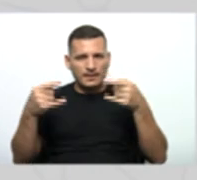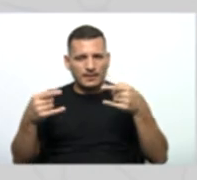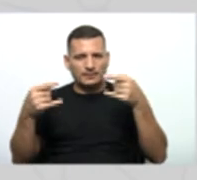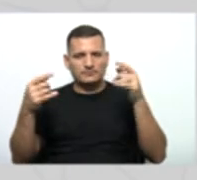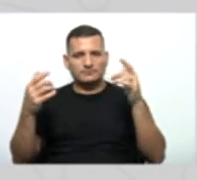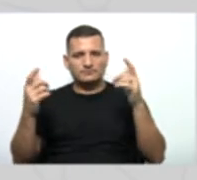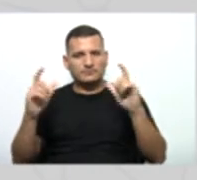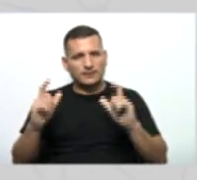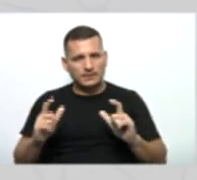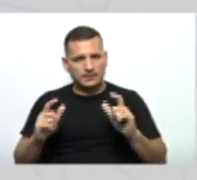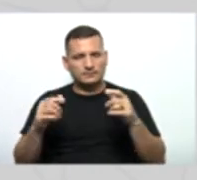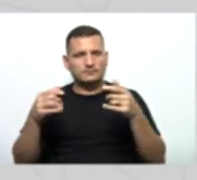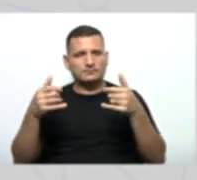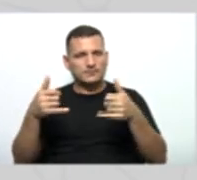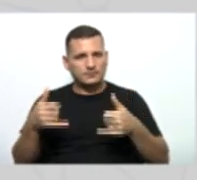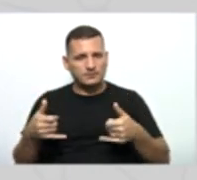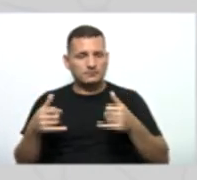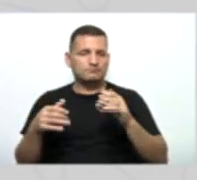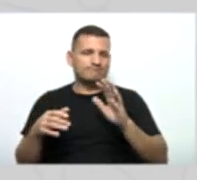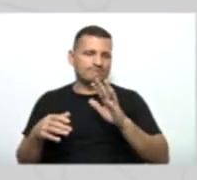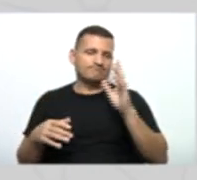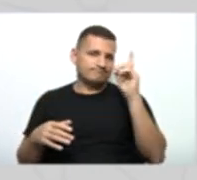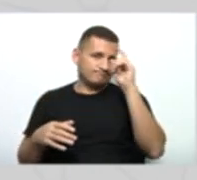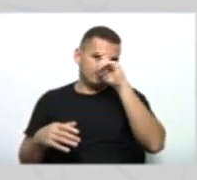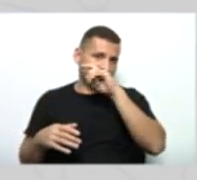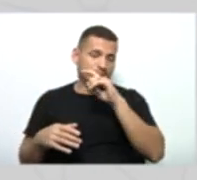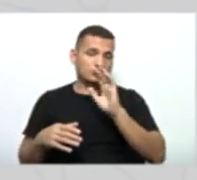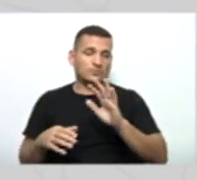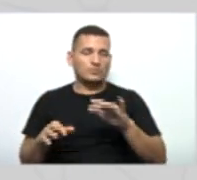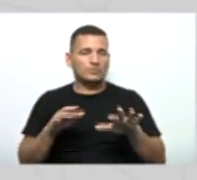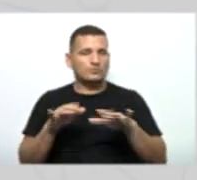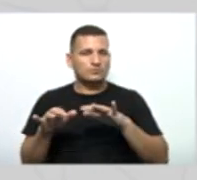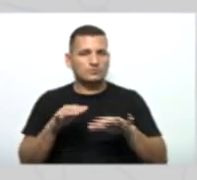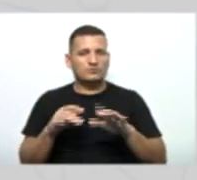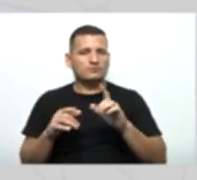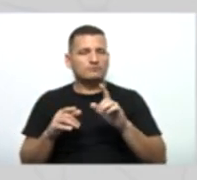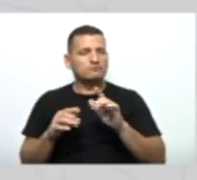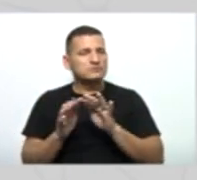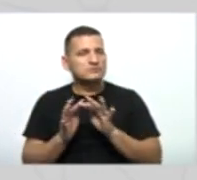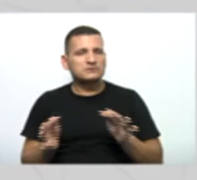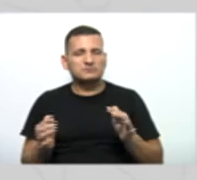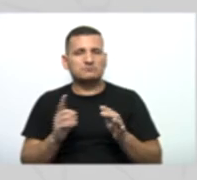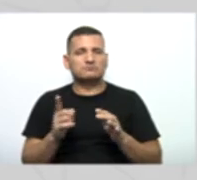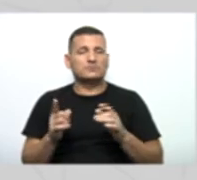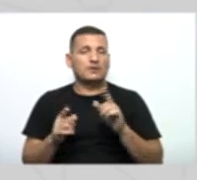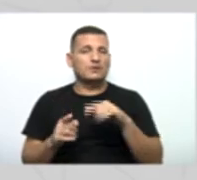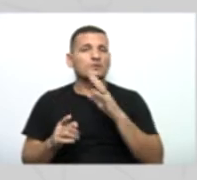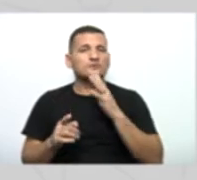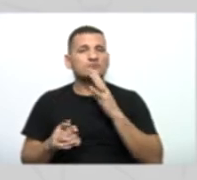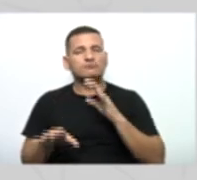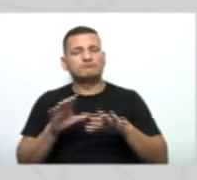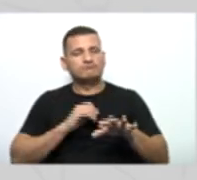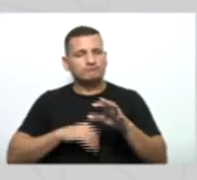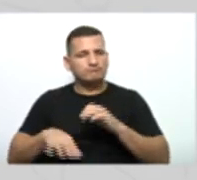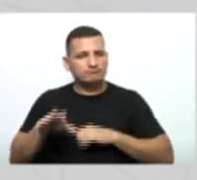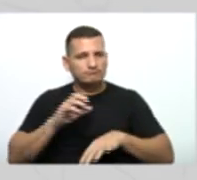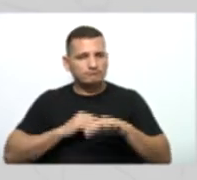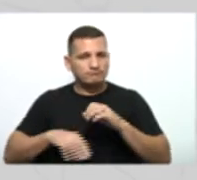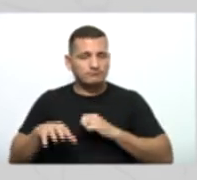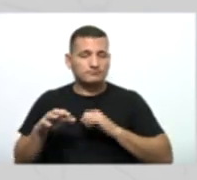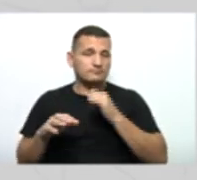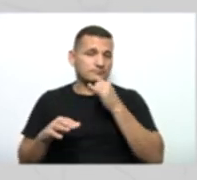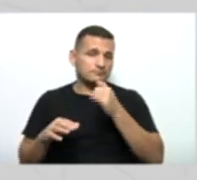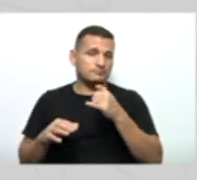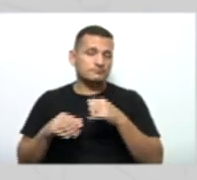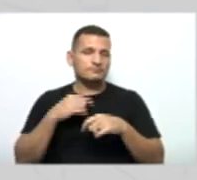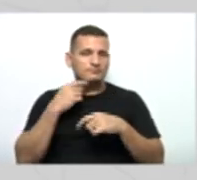é simples o tempo todo, ela é um conhecimento acumulativo, como eu venho falando desde a primeira aula. Então, qualquer dúvida